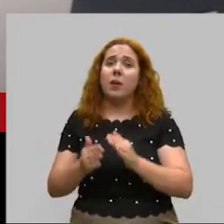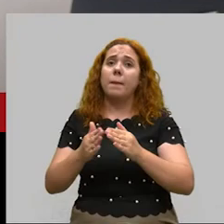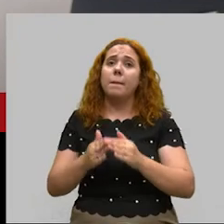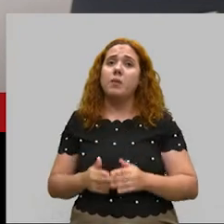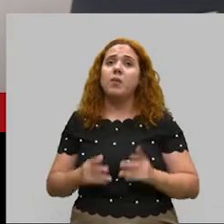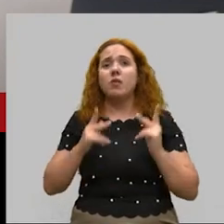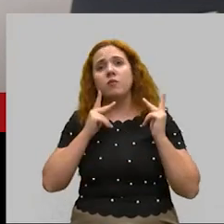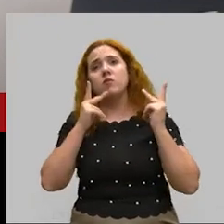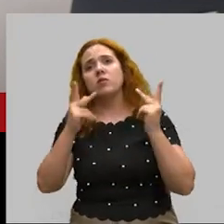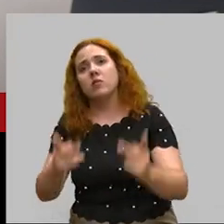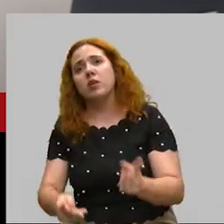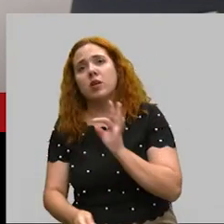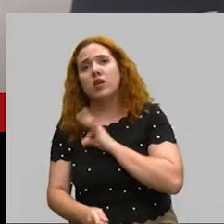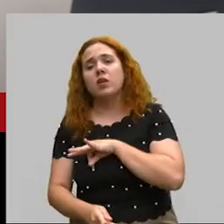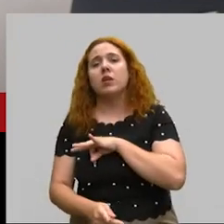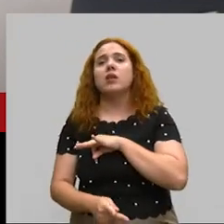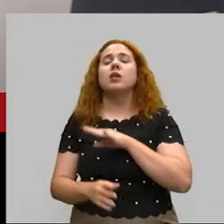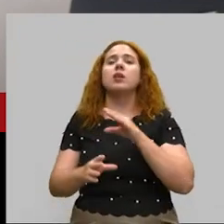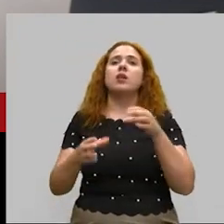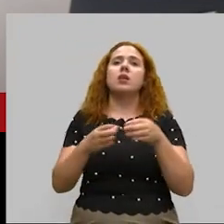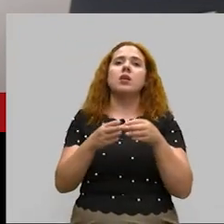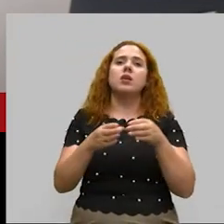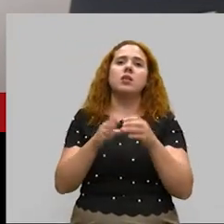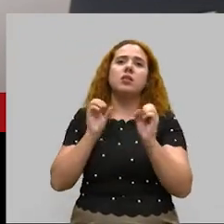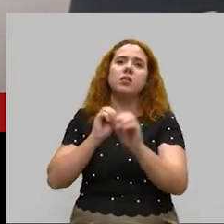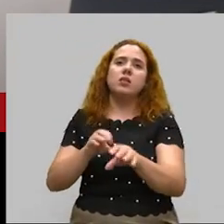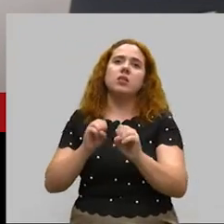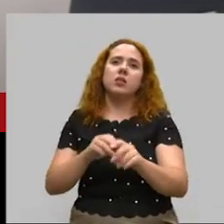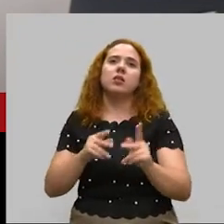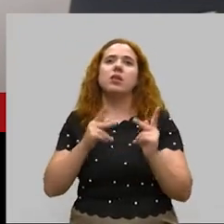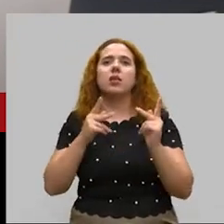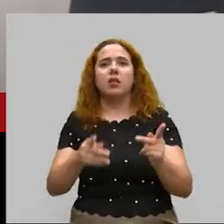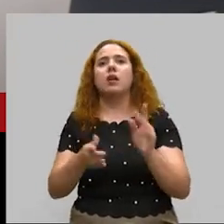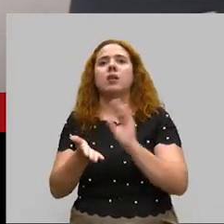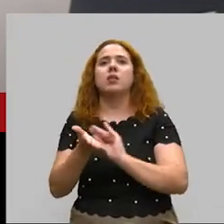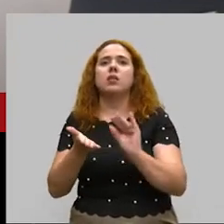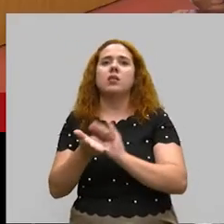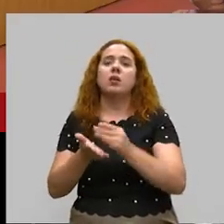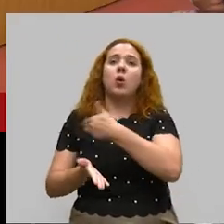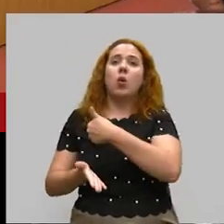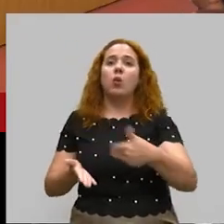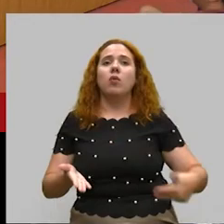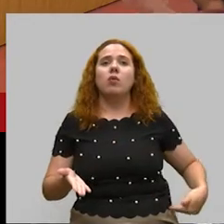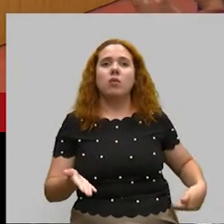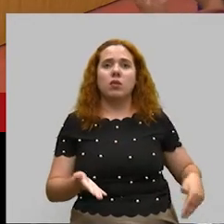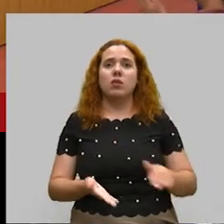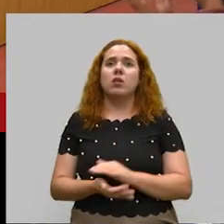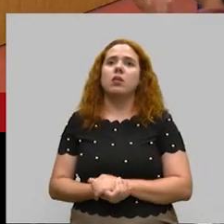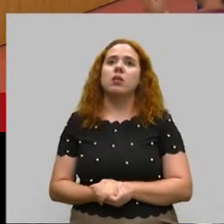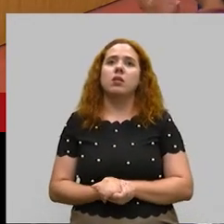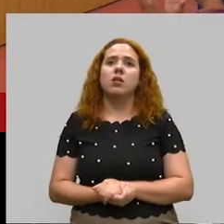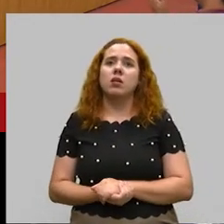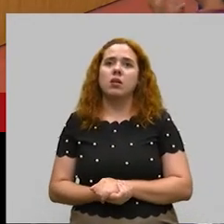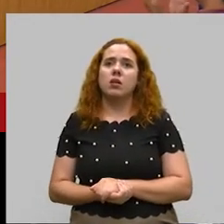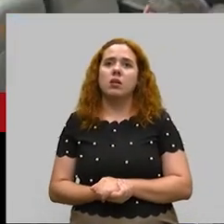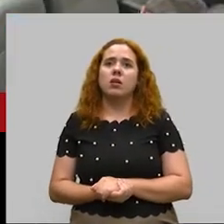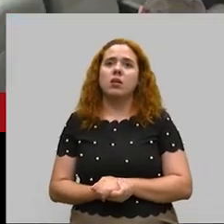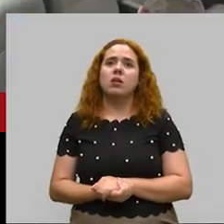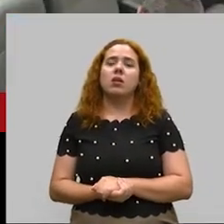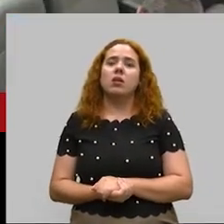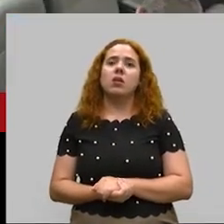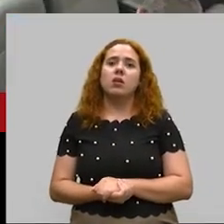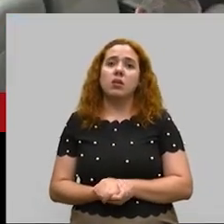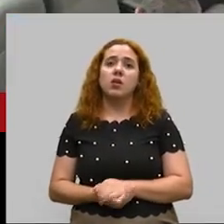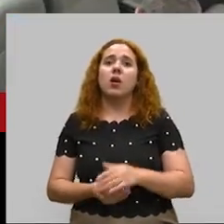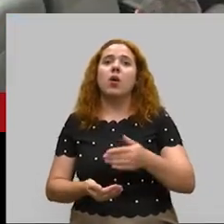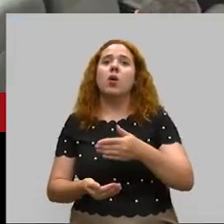visita técnica da comissão de educação ao secretário de governo para que a comissão Vá ao secretário de governo Então